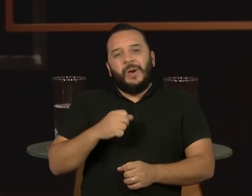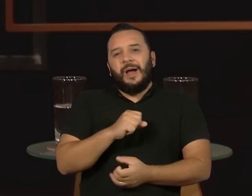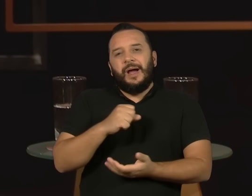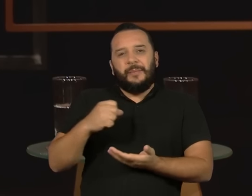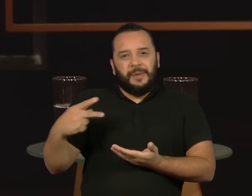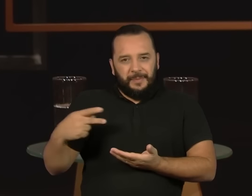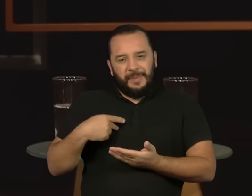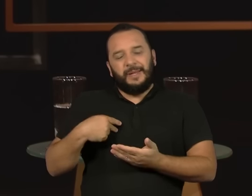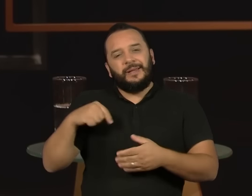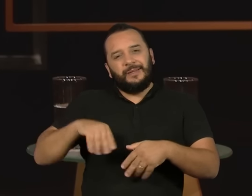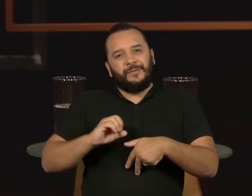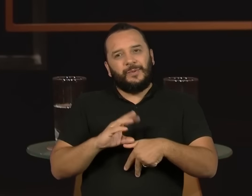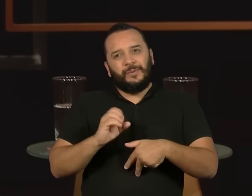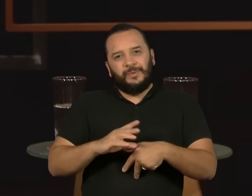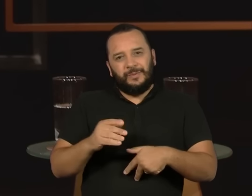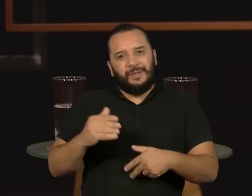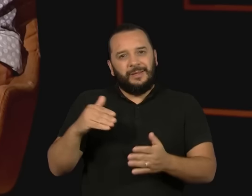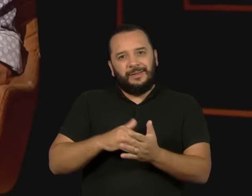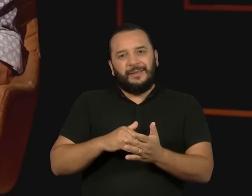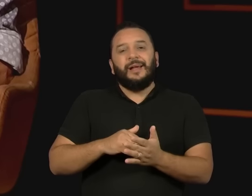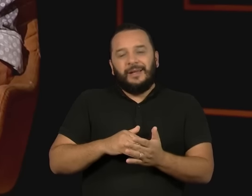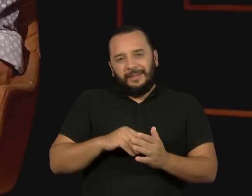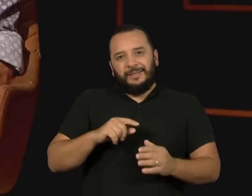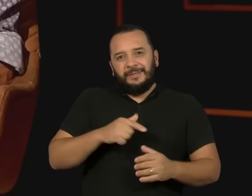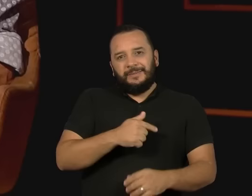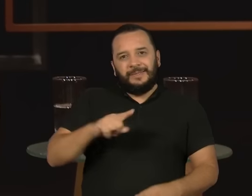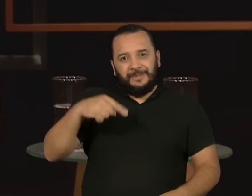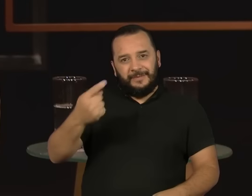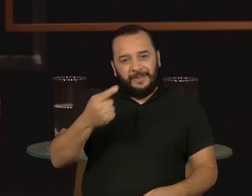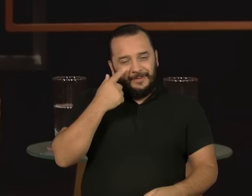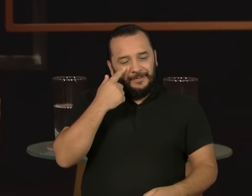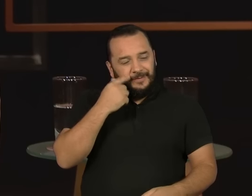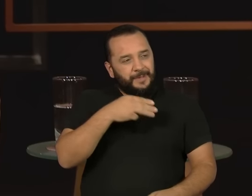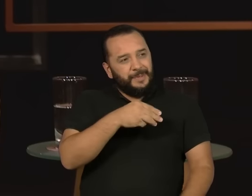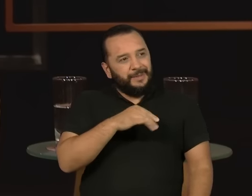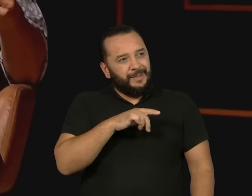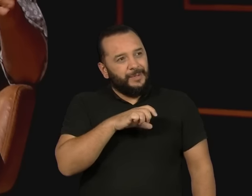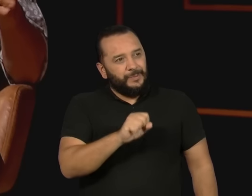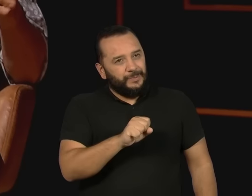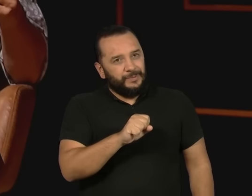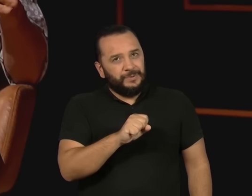Cultura Play. Até a próxima semana. E ficamos com o Matheus Solano.